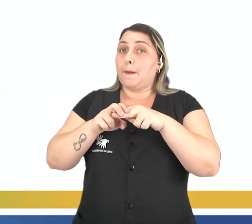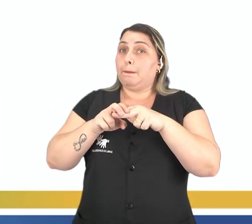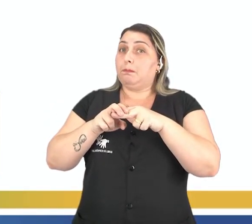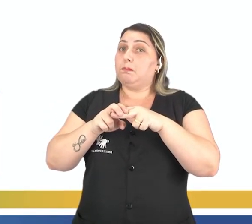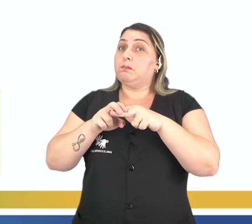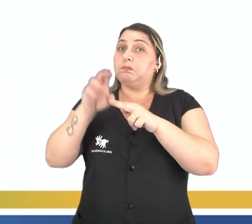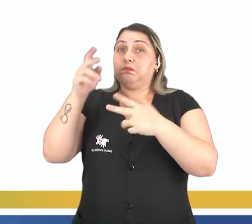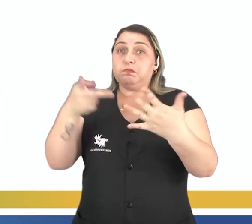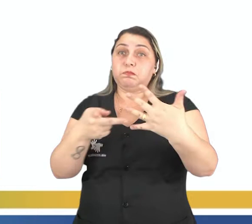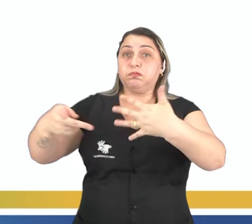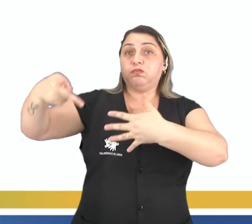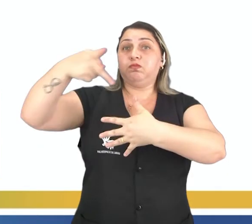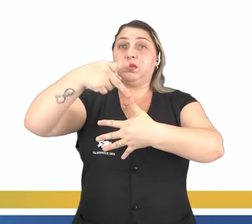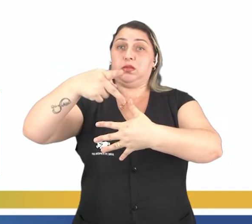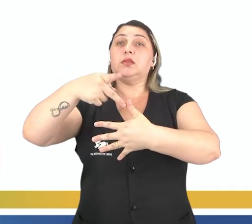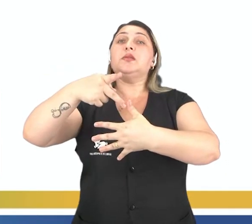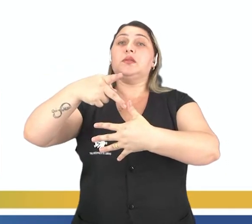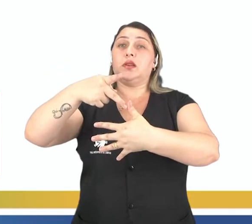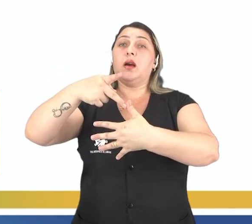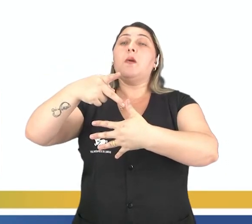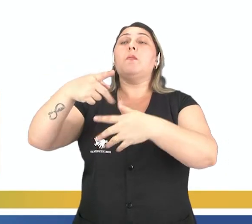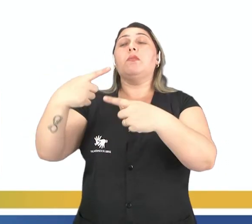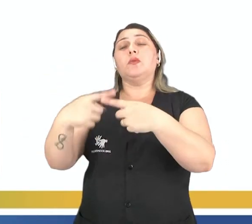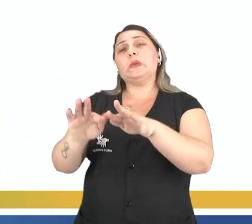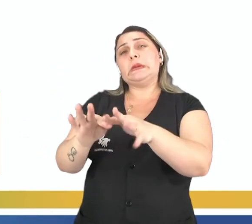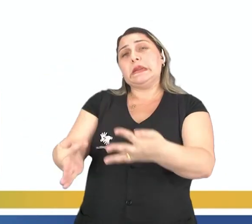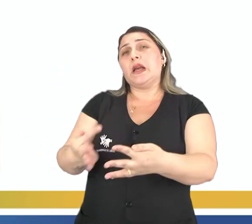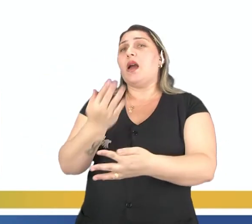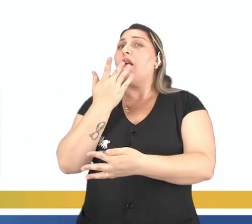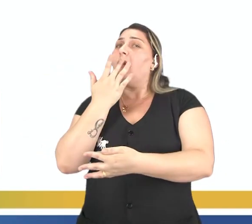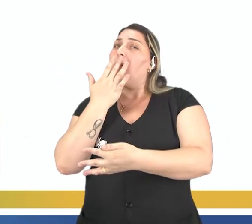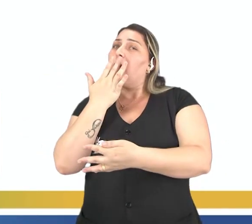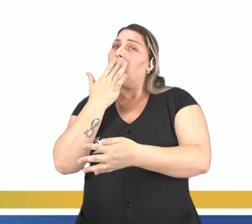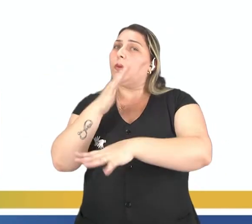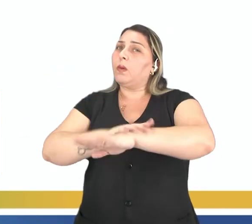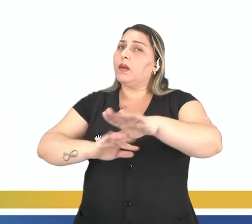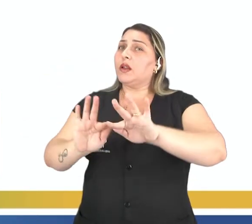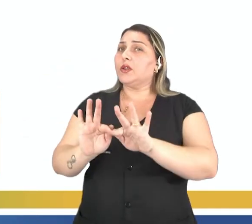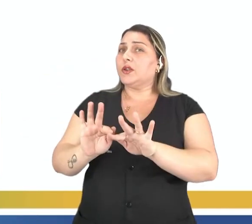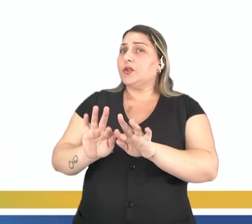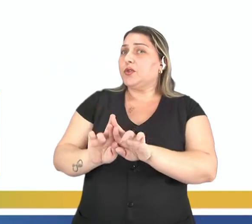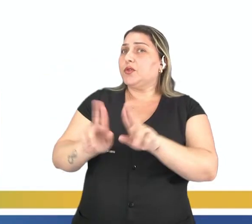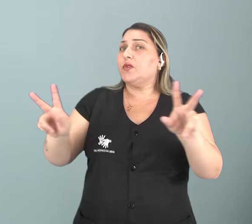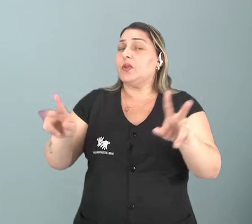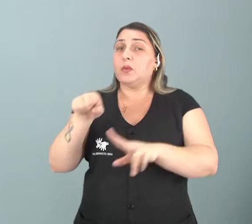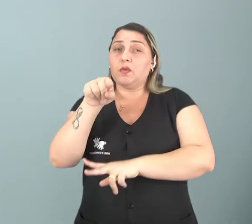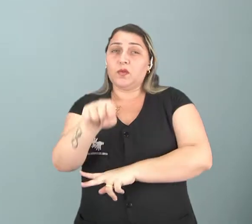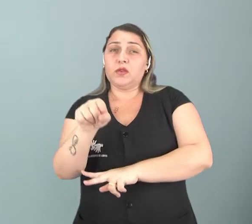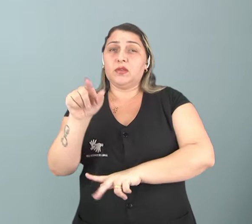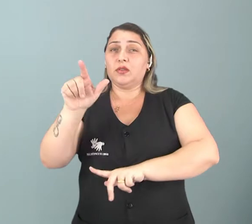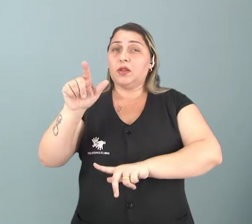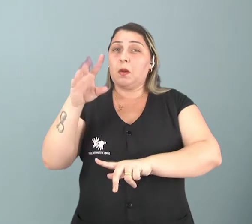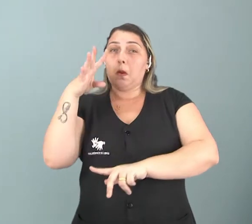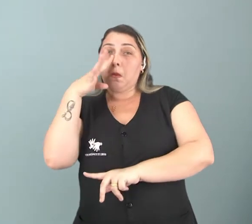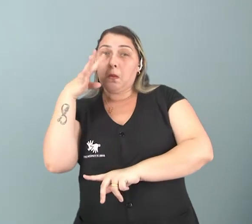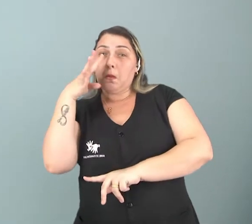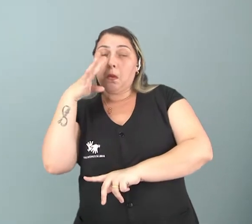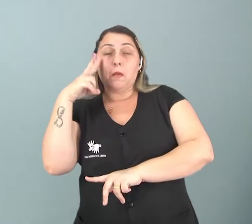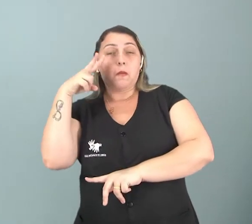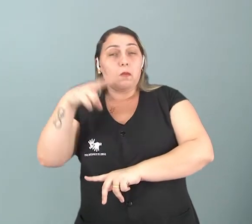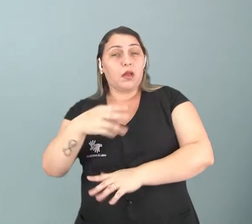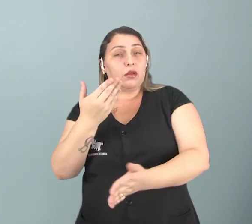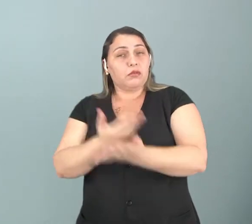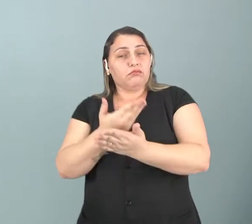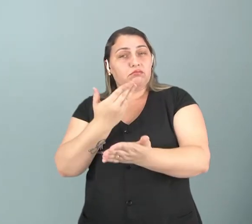para desmerecer o outro pelo simples fato da cor da pele ser diferente. Para você que está me assistindo, para você que está vendo essa